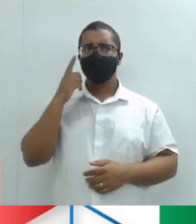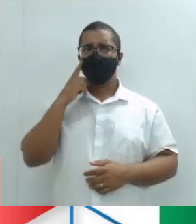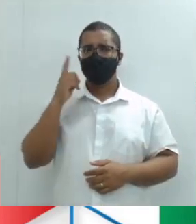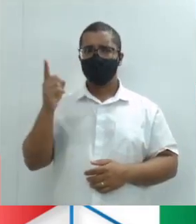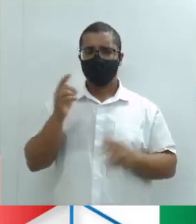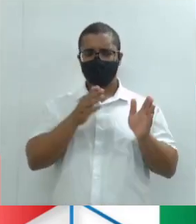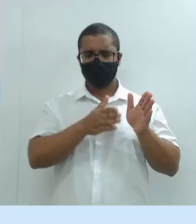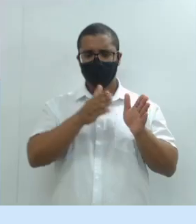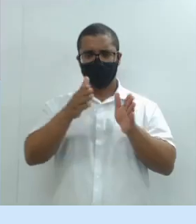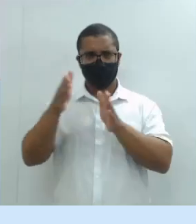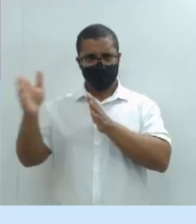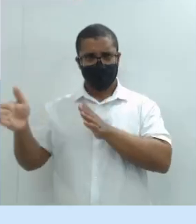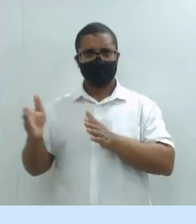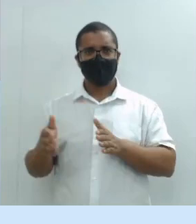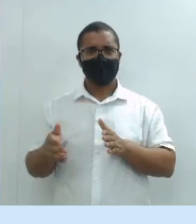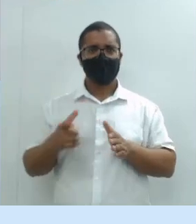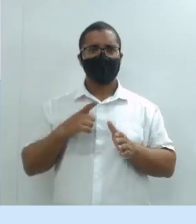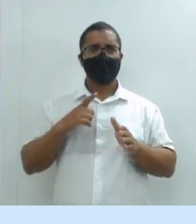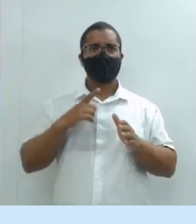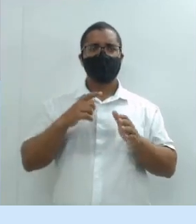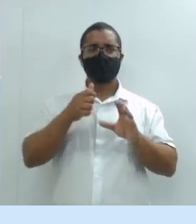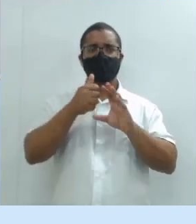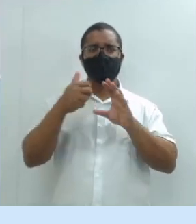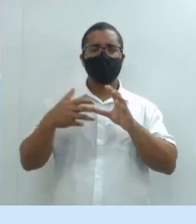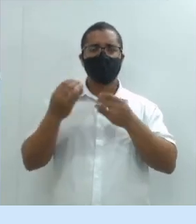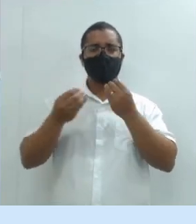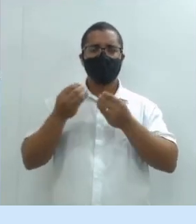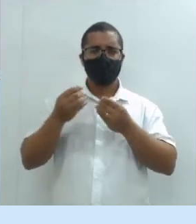as etapas? Vamos falar de propriedades?